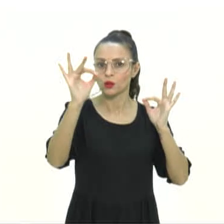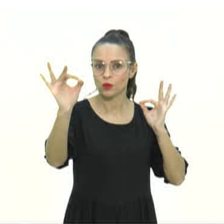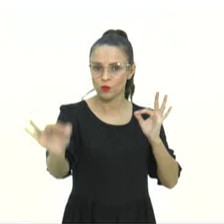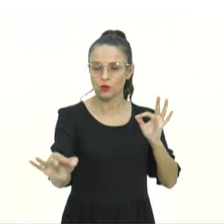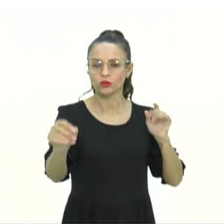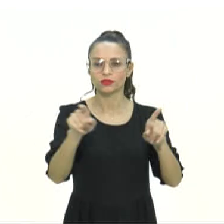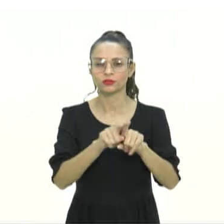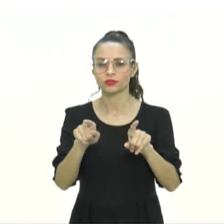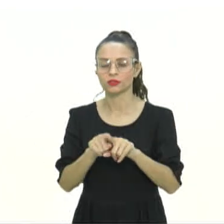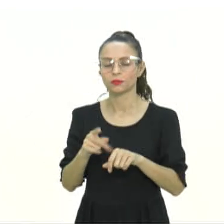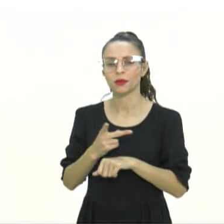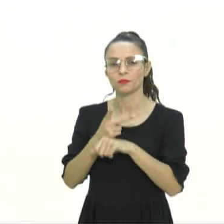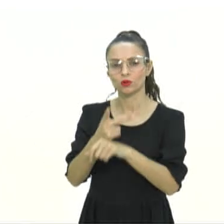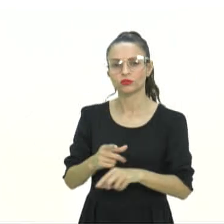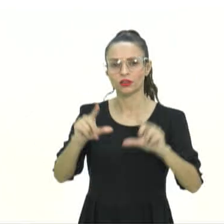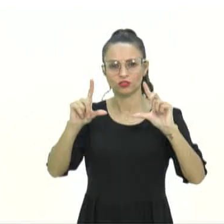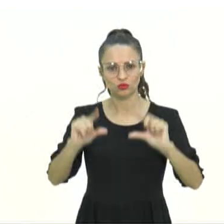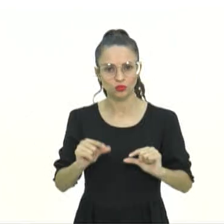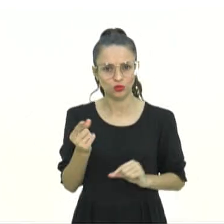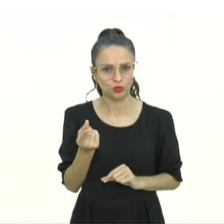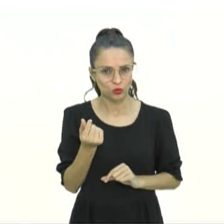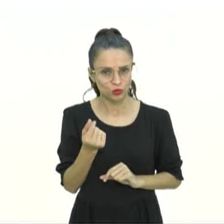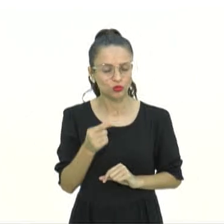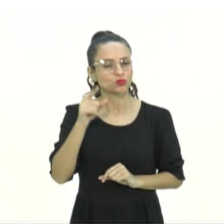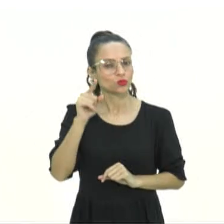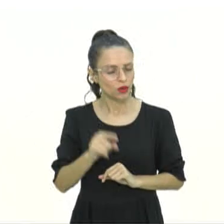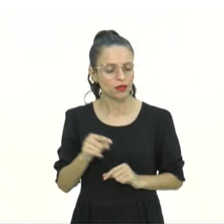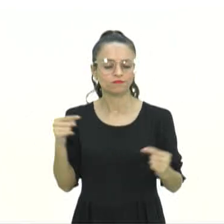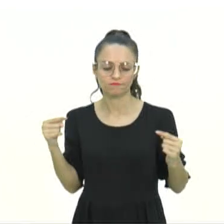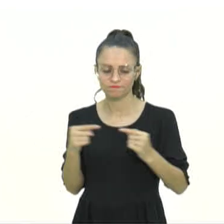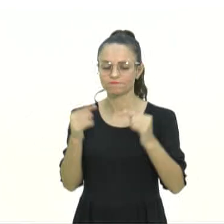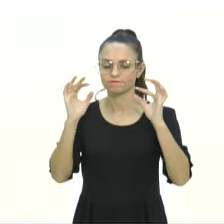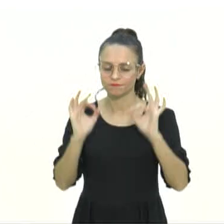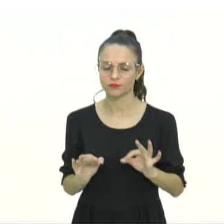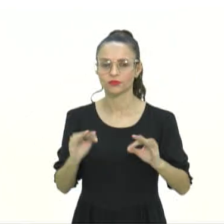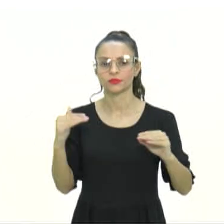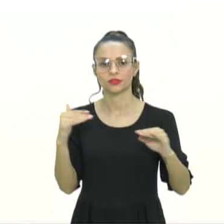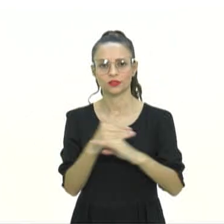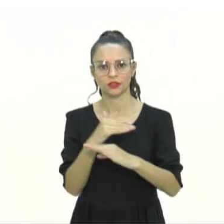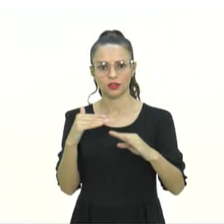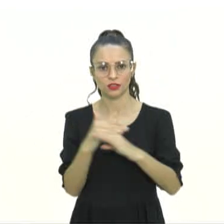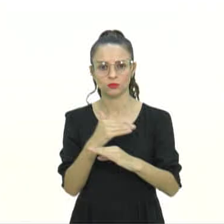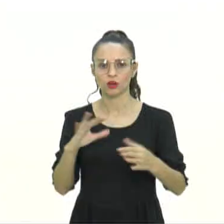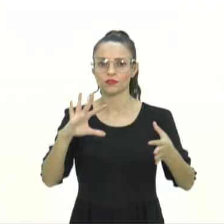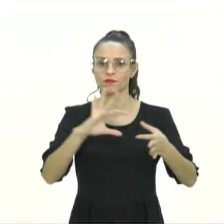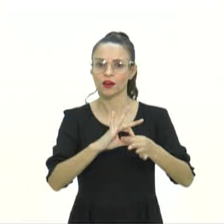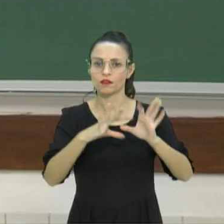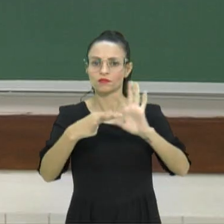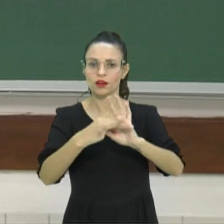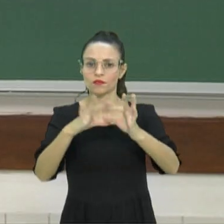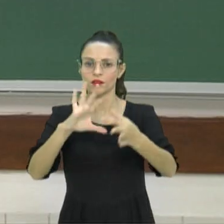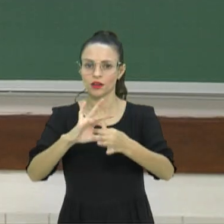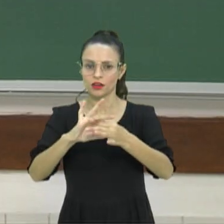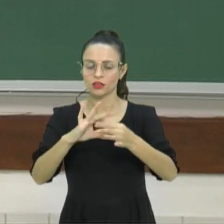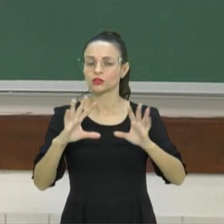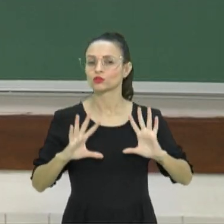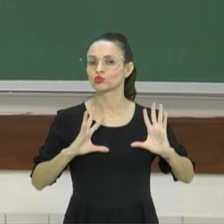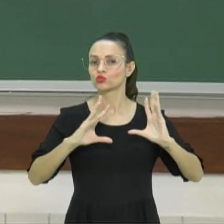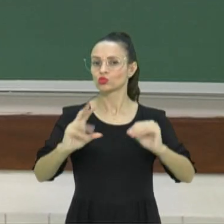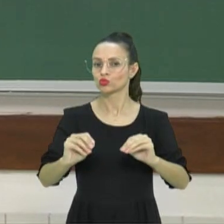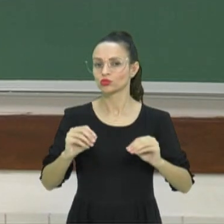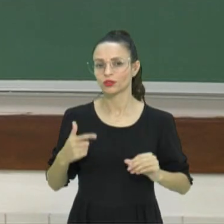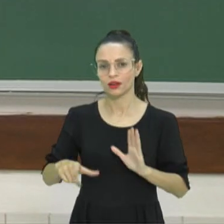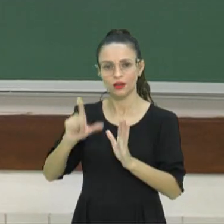busca da redução dos custos é uma alternativa, o transporte intermodal, é estar conectado com tudo que